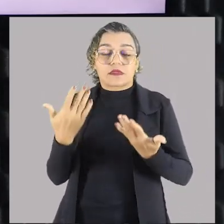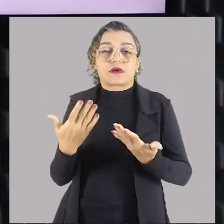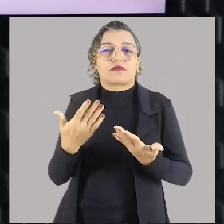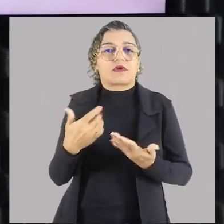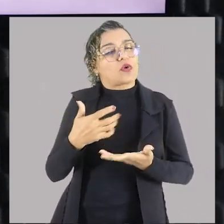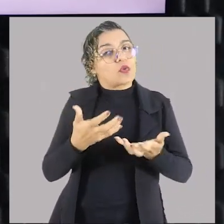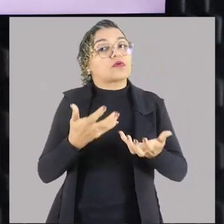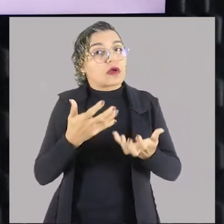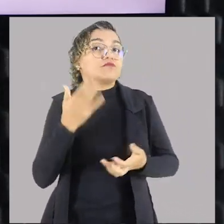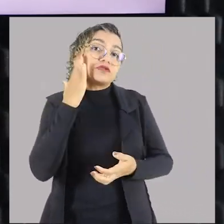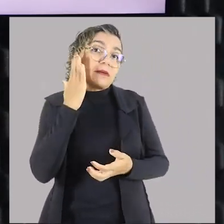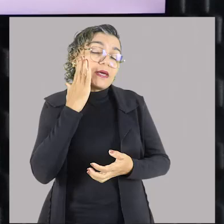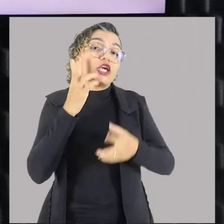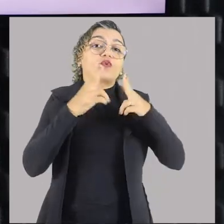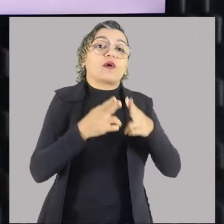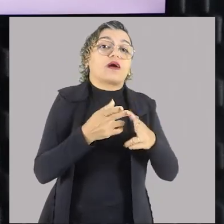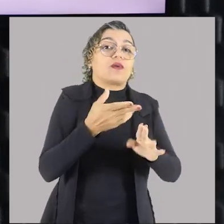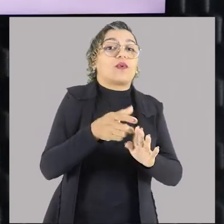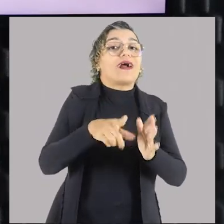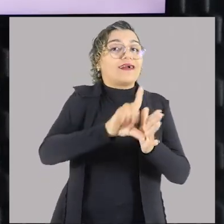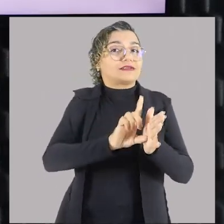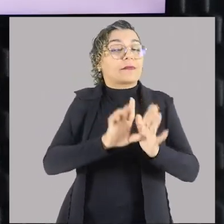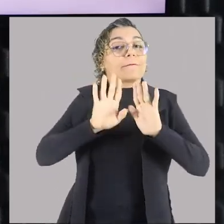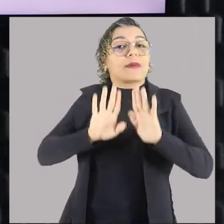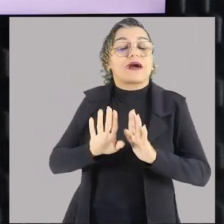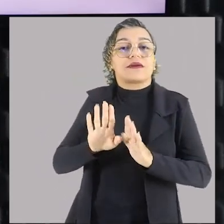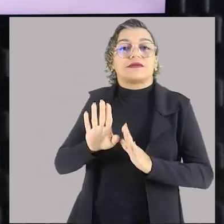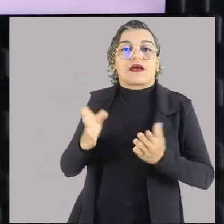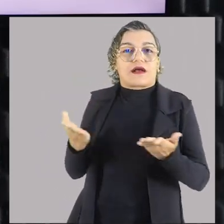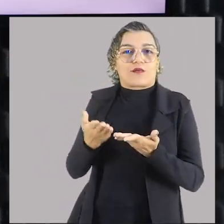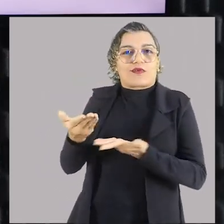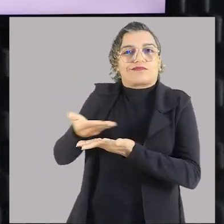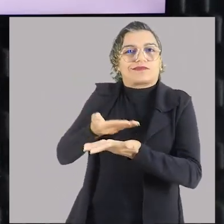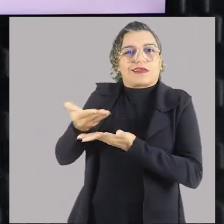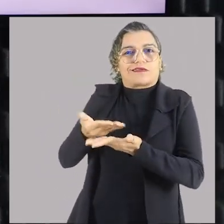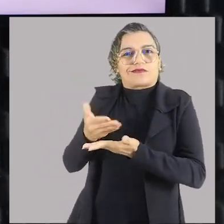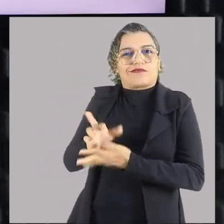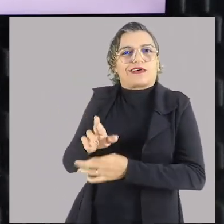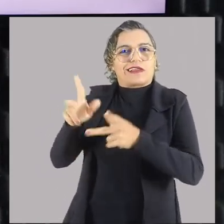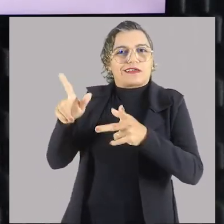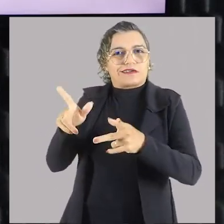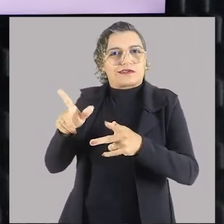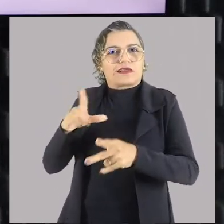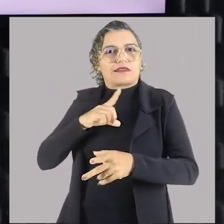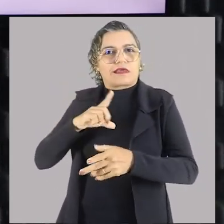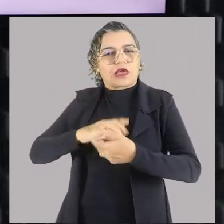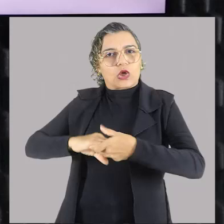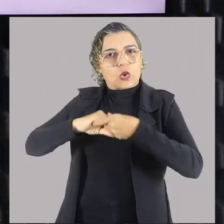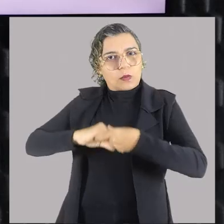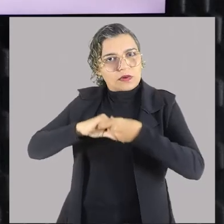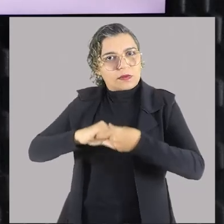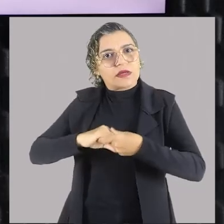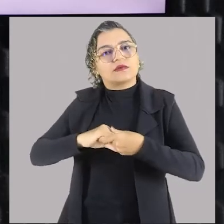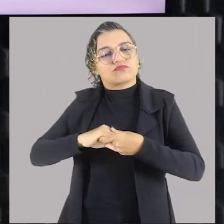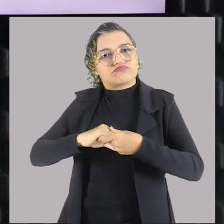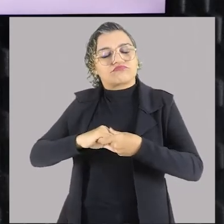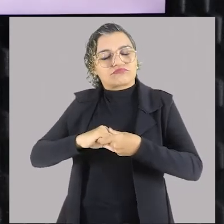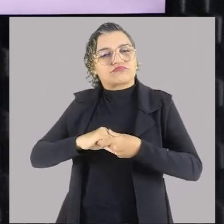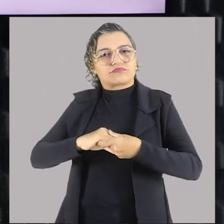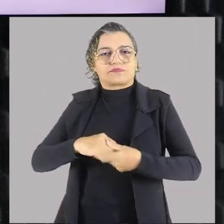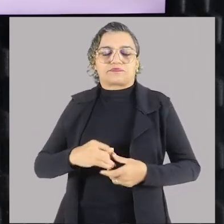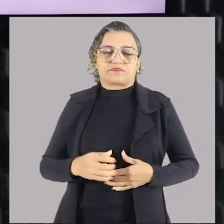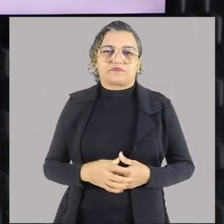mesma coisa, como você está. Mas olha que eu uso um tipo de interação diferente. E o cumprimento, a finalização, a